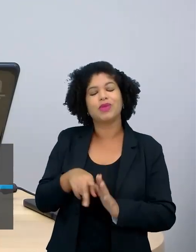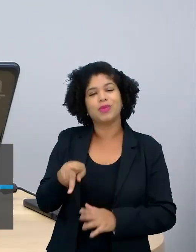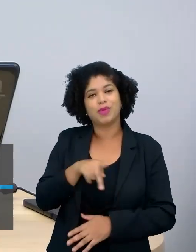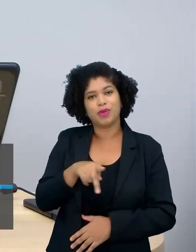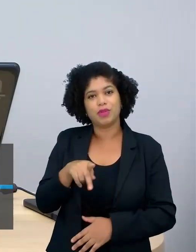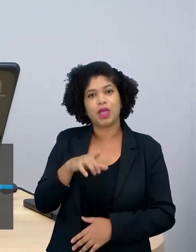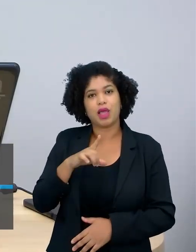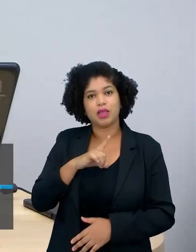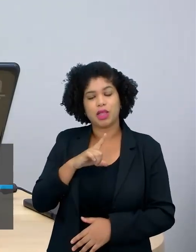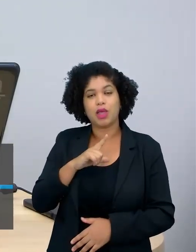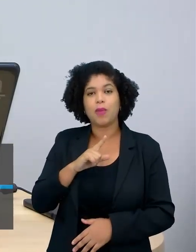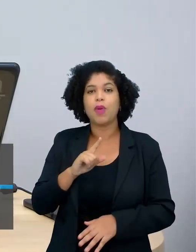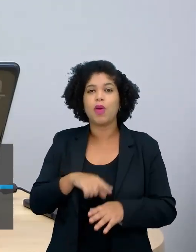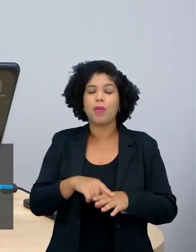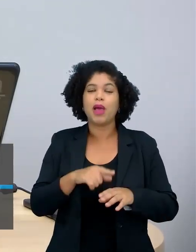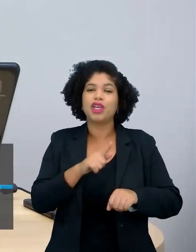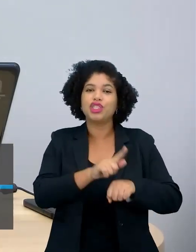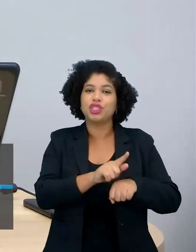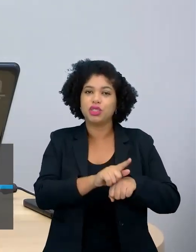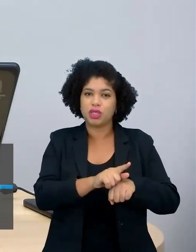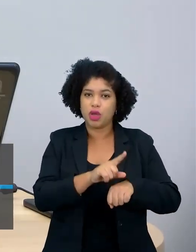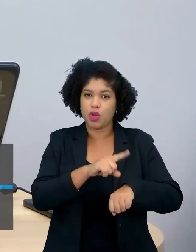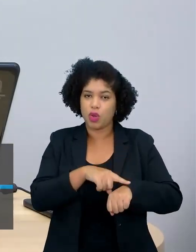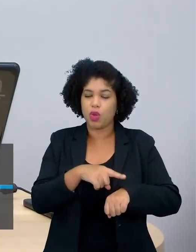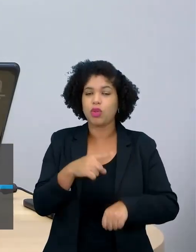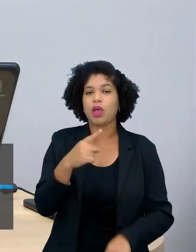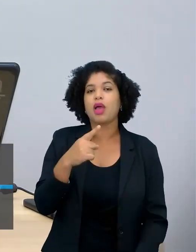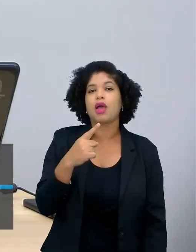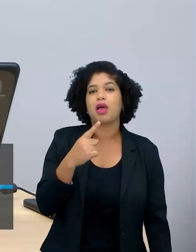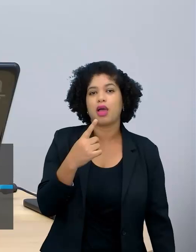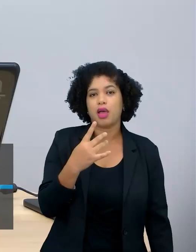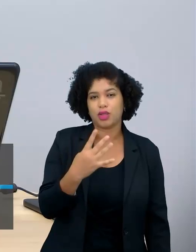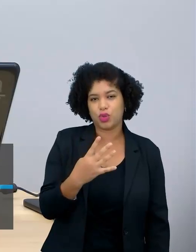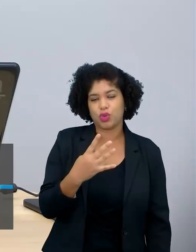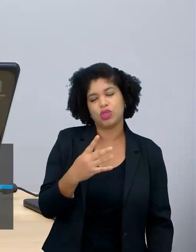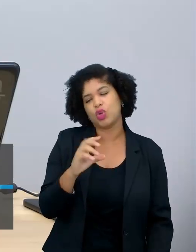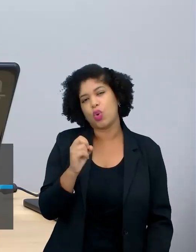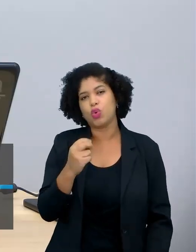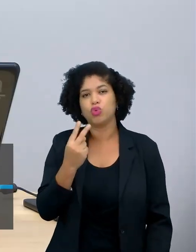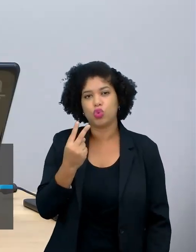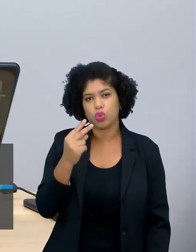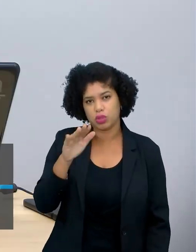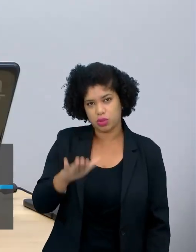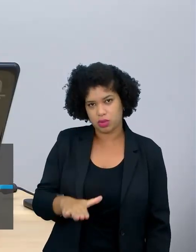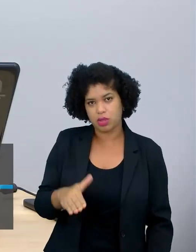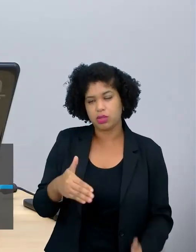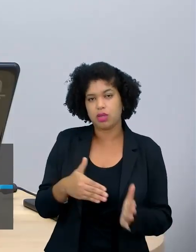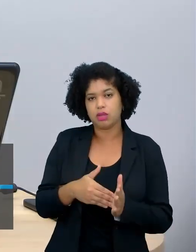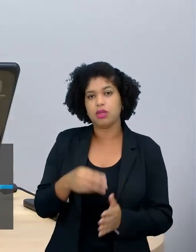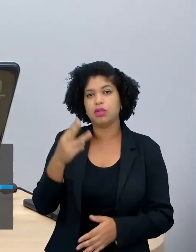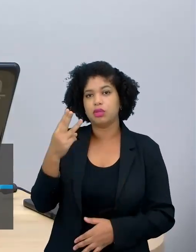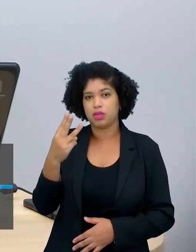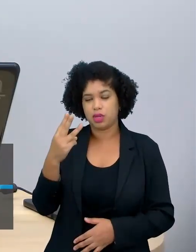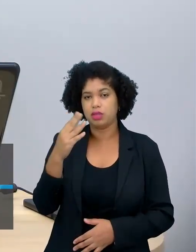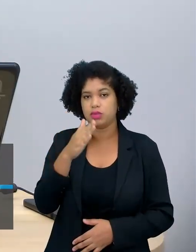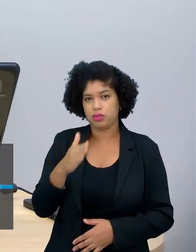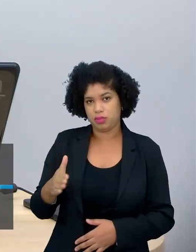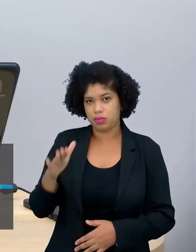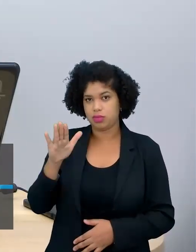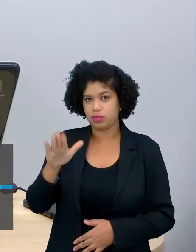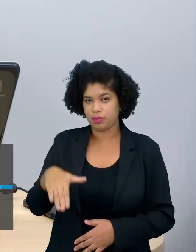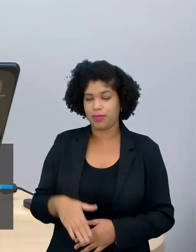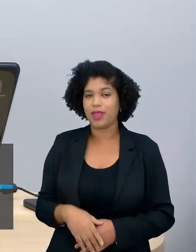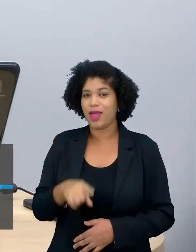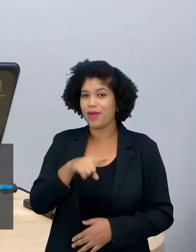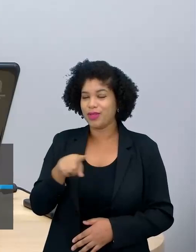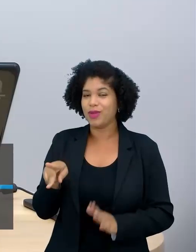canal Gestão, das 14 às 15h30, com o pessoal da Diretoria de Ensino de Jacareí. Quero aproveitar quem estiver assistindo a